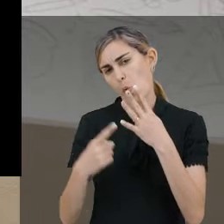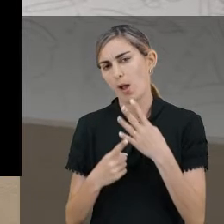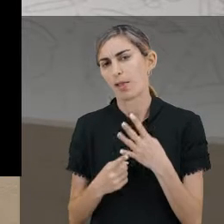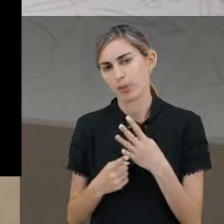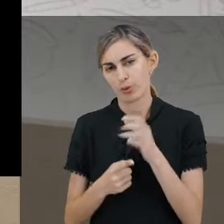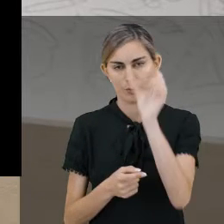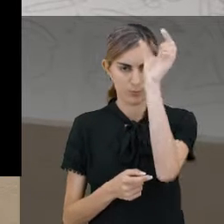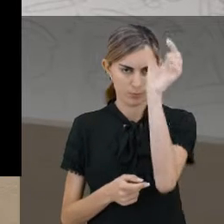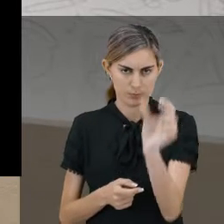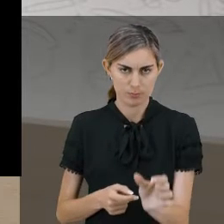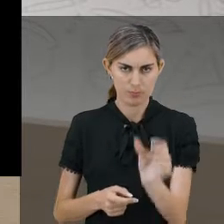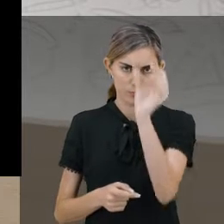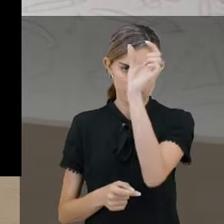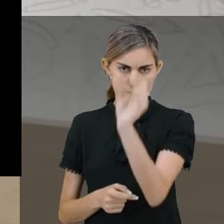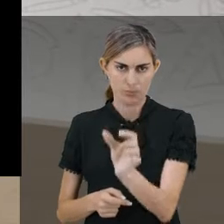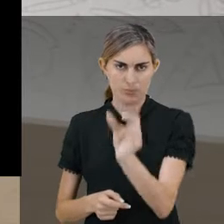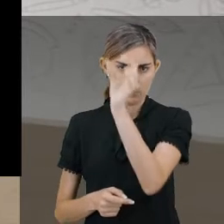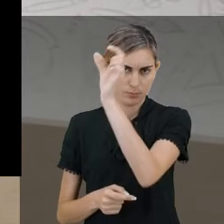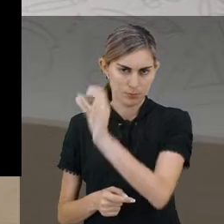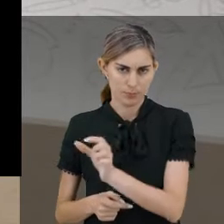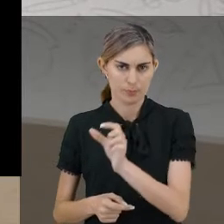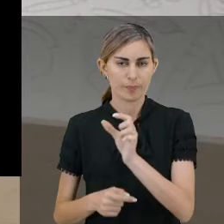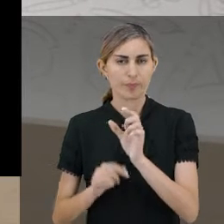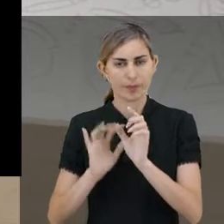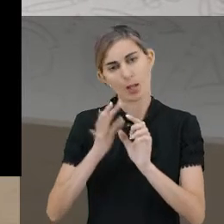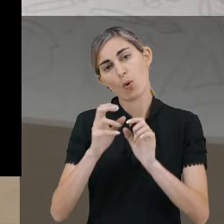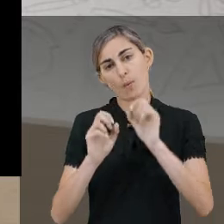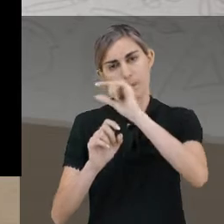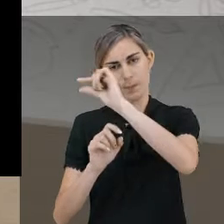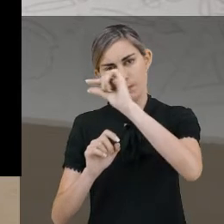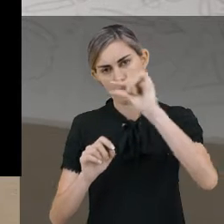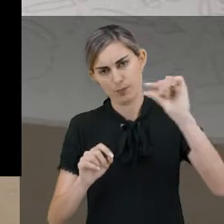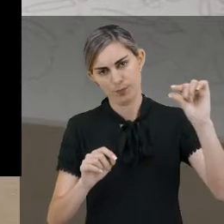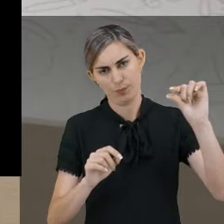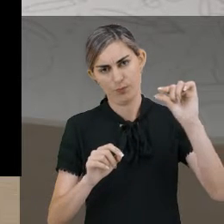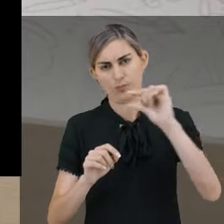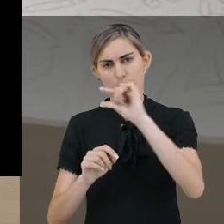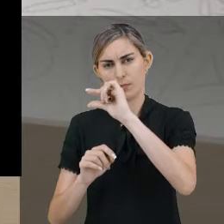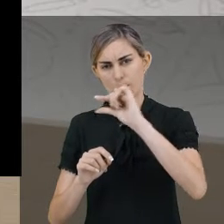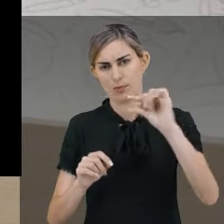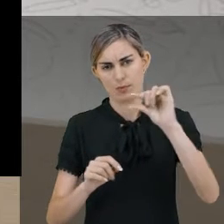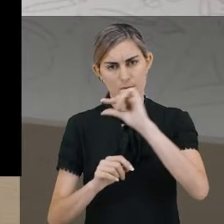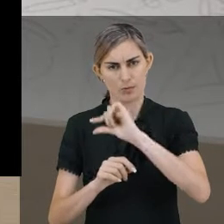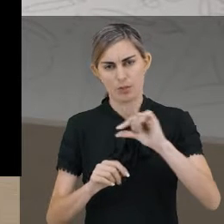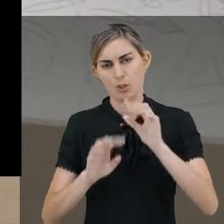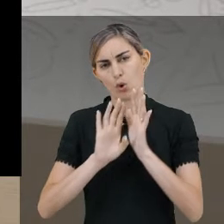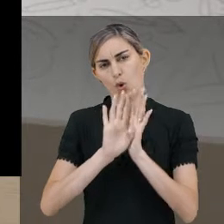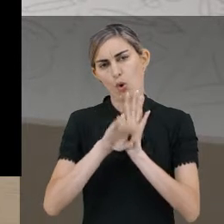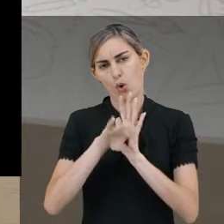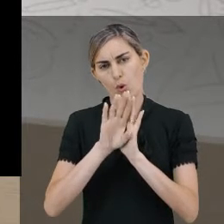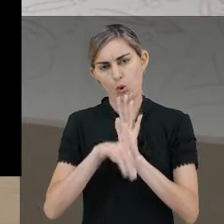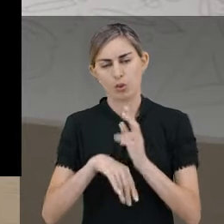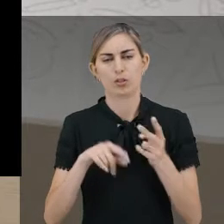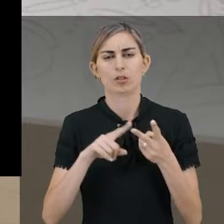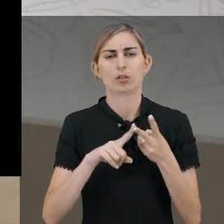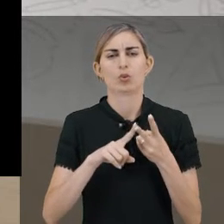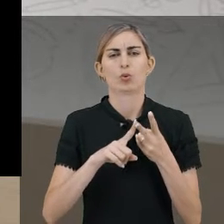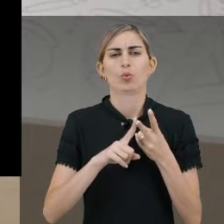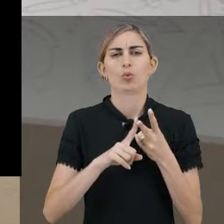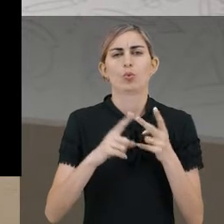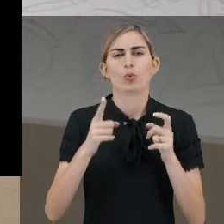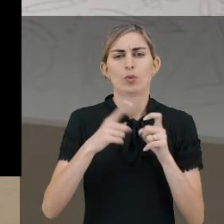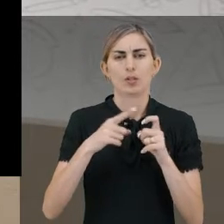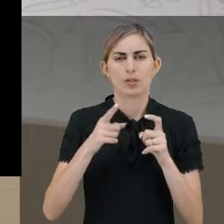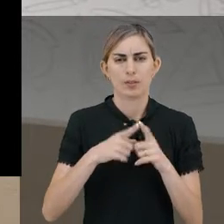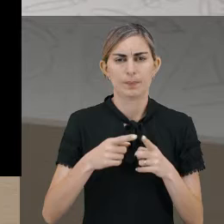4 colunas. Primeiramente, uma coluna que se chama código do tipo inteira, outra se chama nome